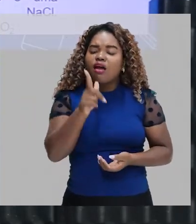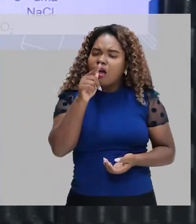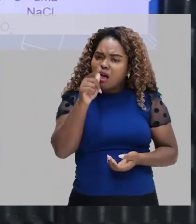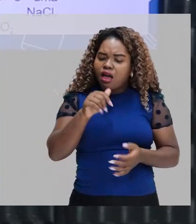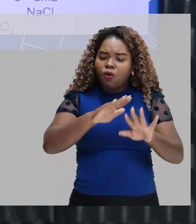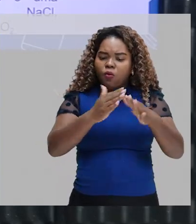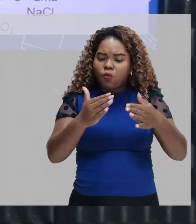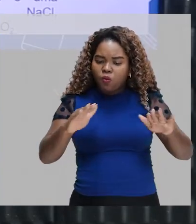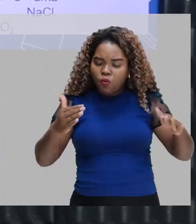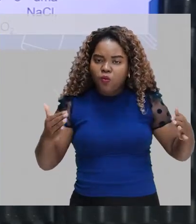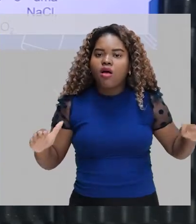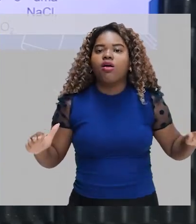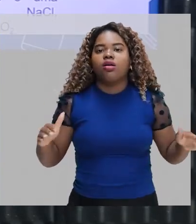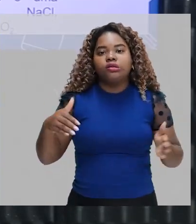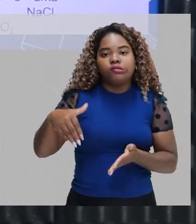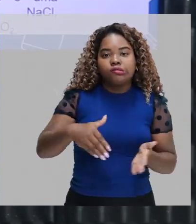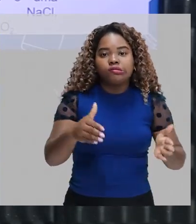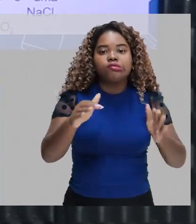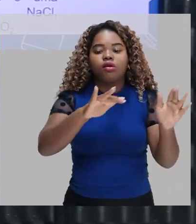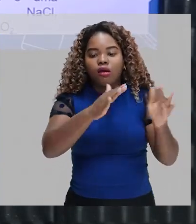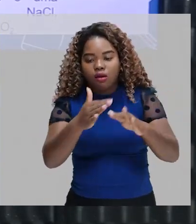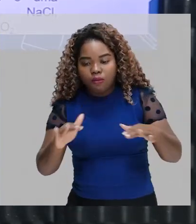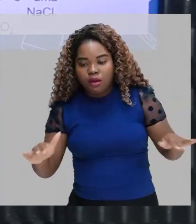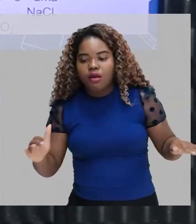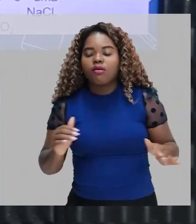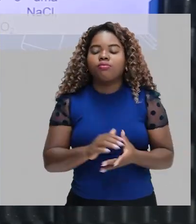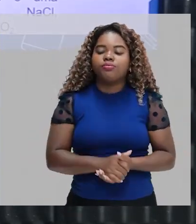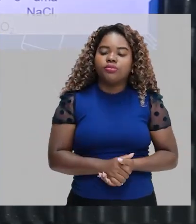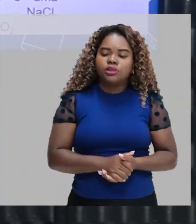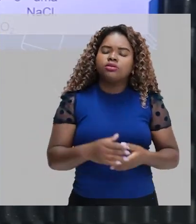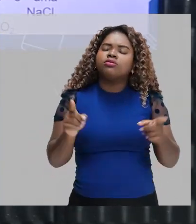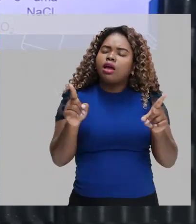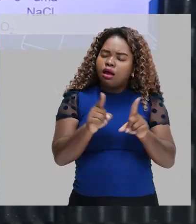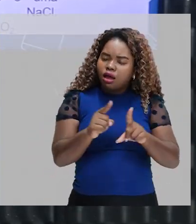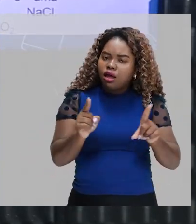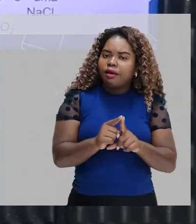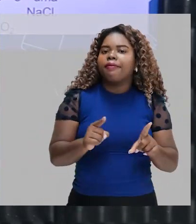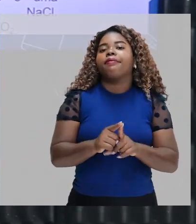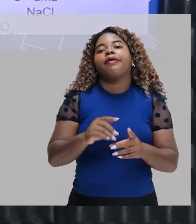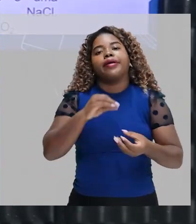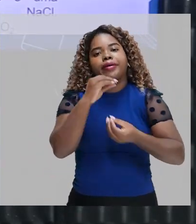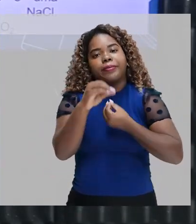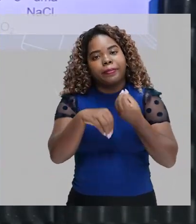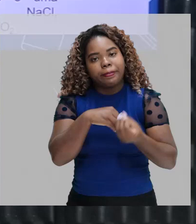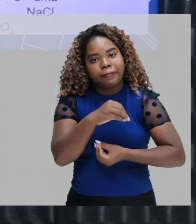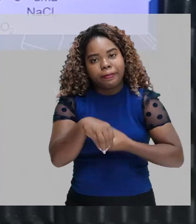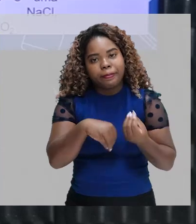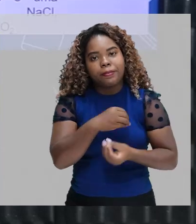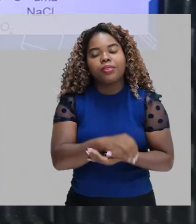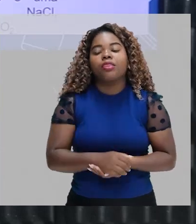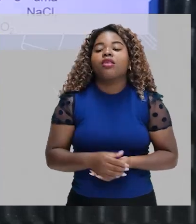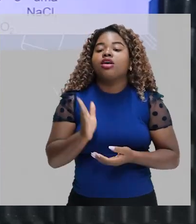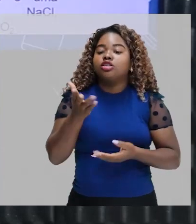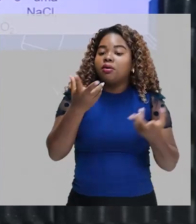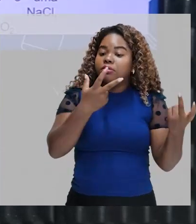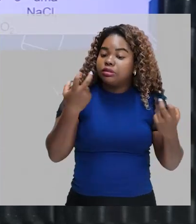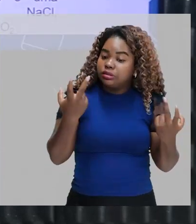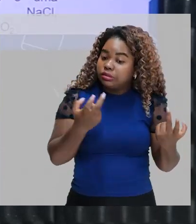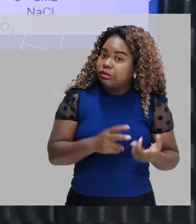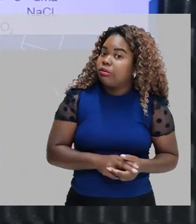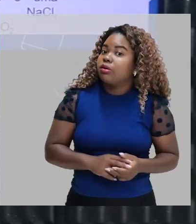água do mar, a água dos oceanos, também é uma mistura. Você já percebeu que ela